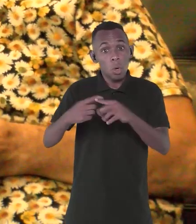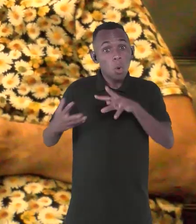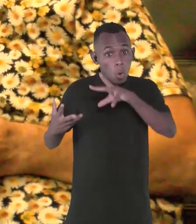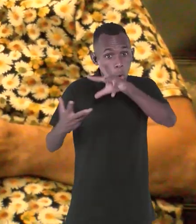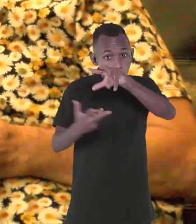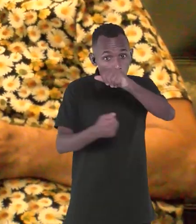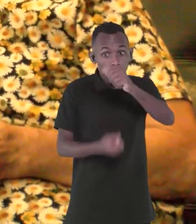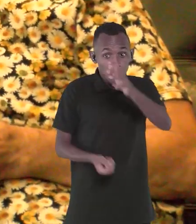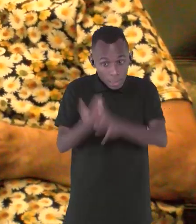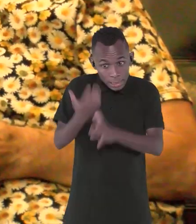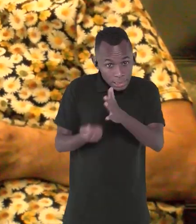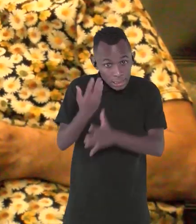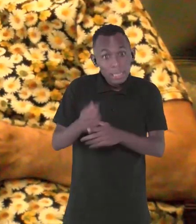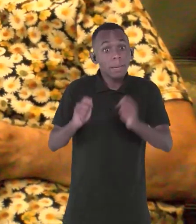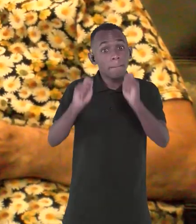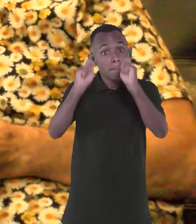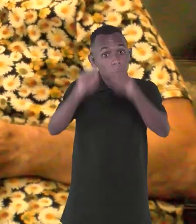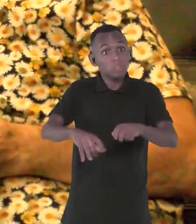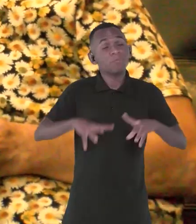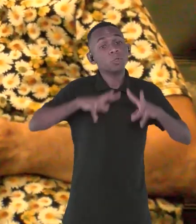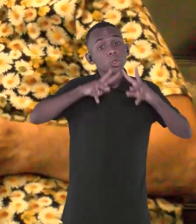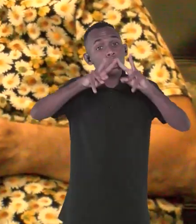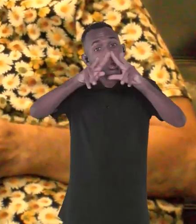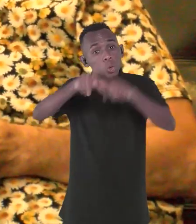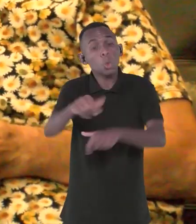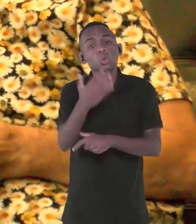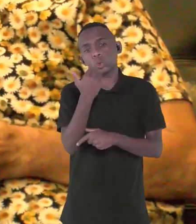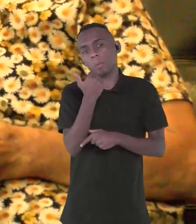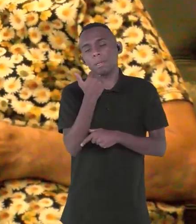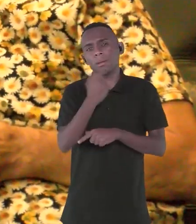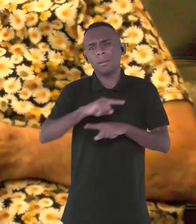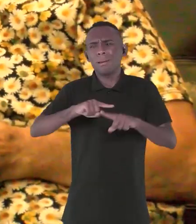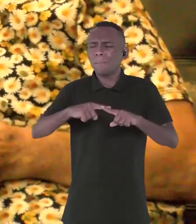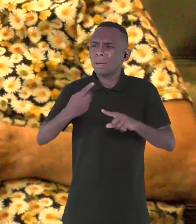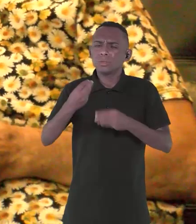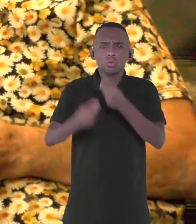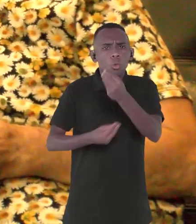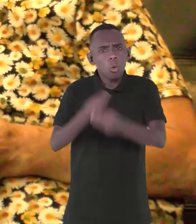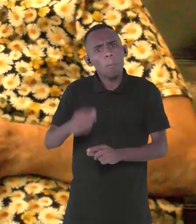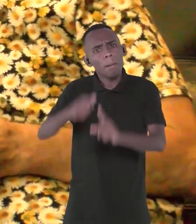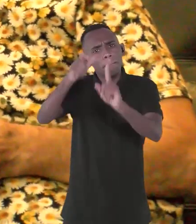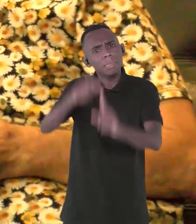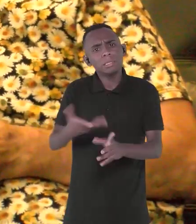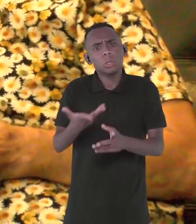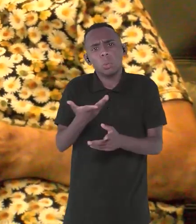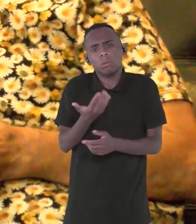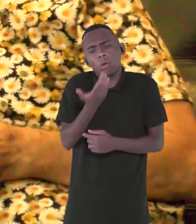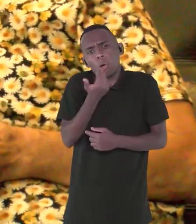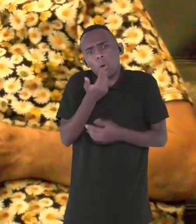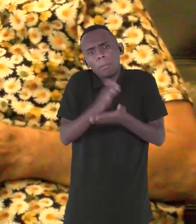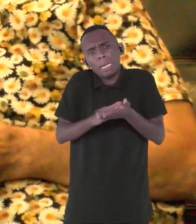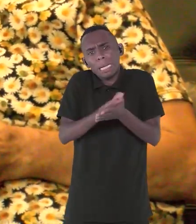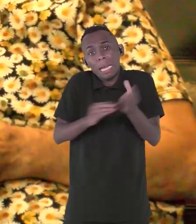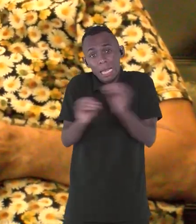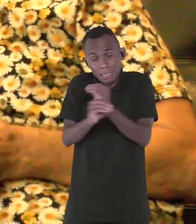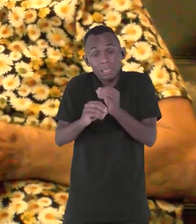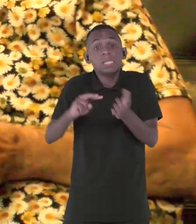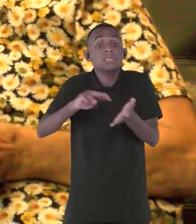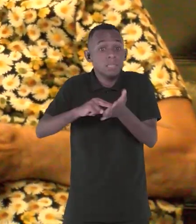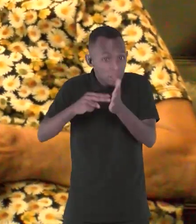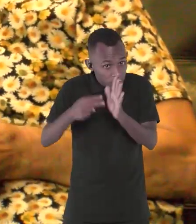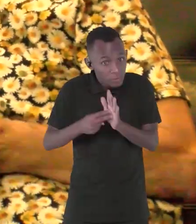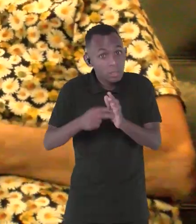para 3 planetas. Então, você não ter o alimento... Um homem e uma mulher na plateia observam